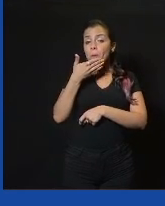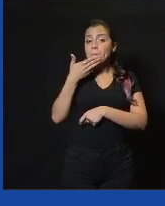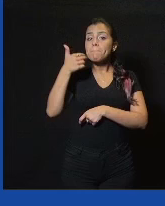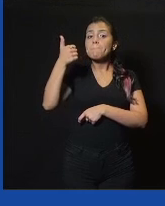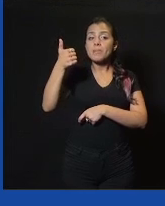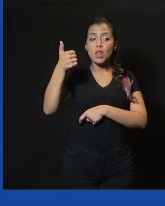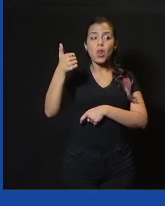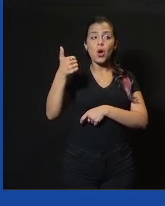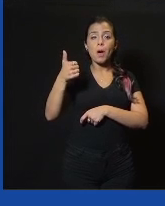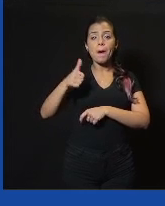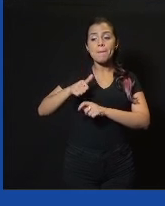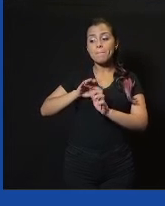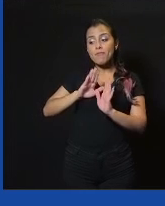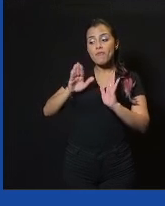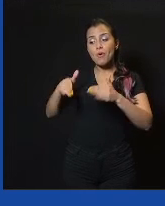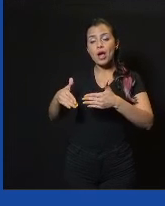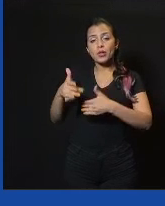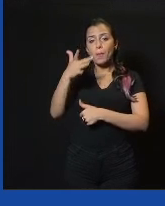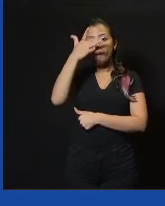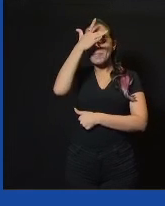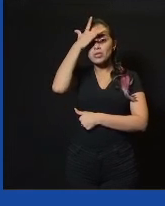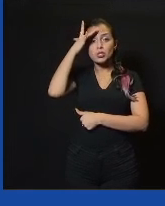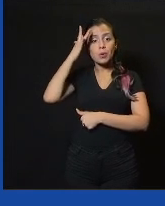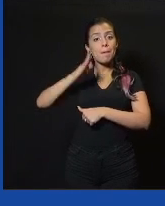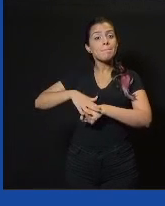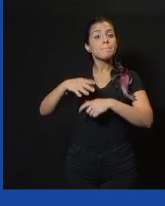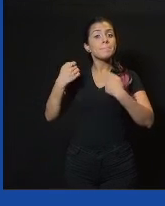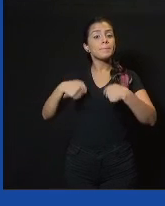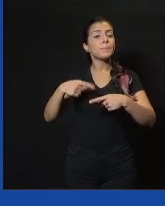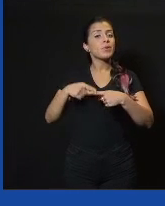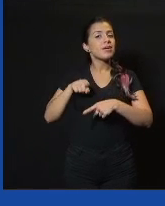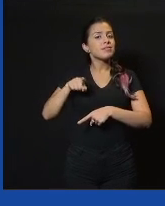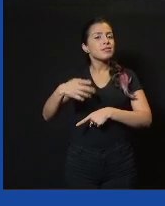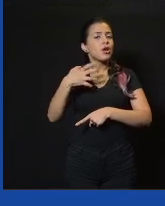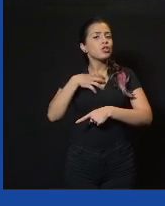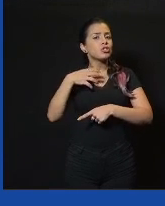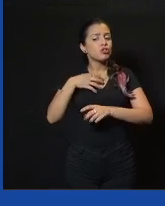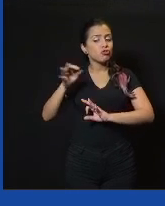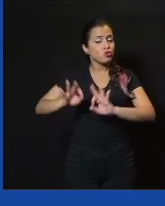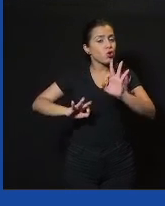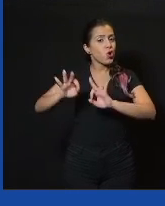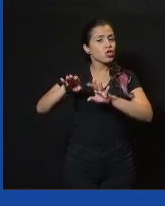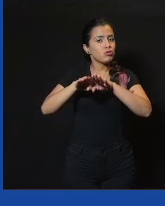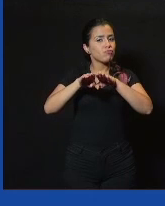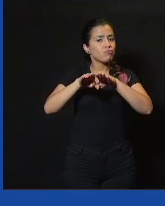Porque só assim a gente consegue corrigir essas desigualdades.